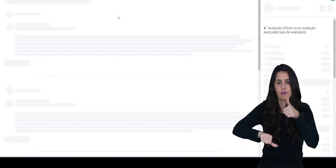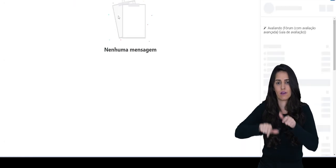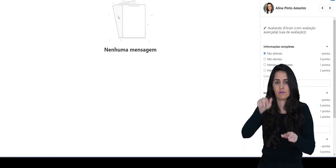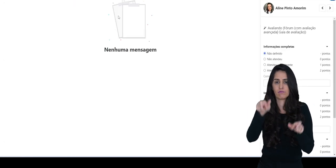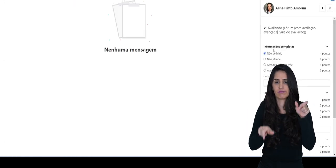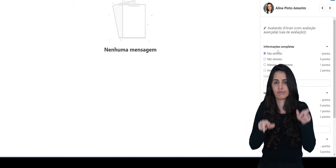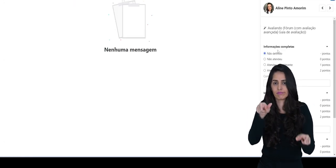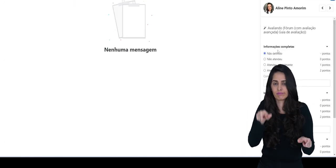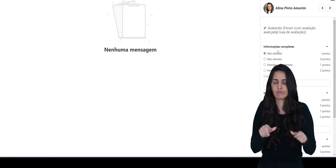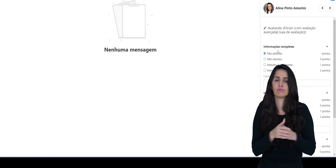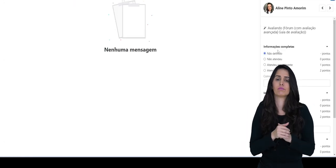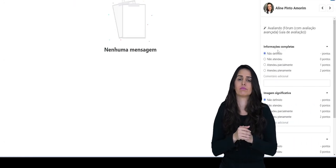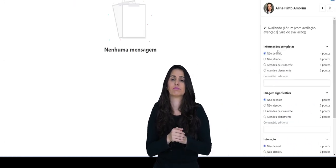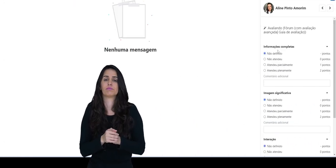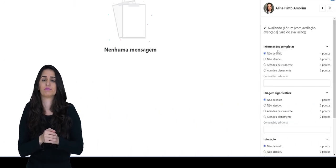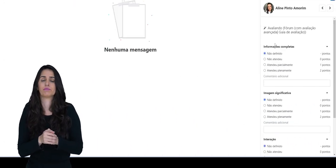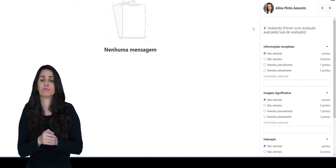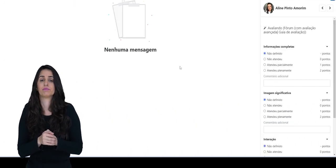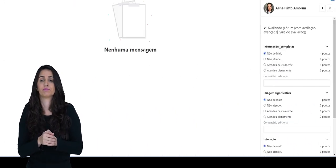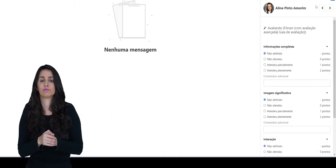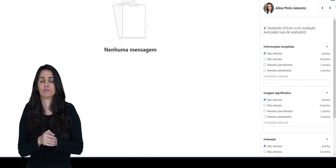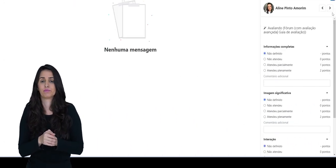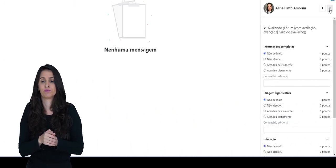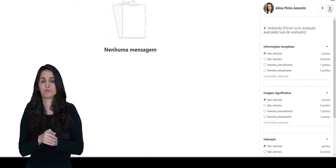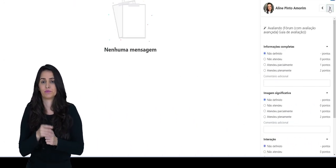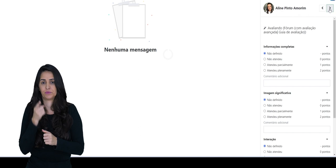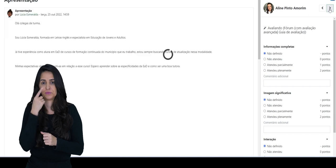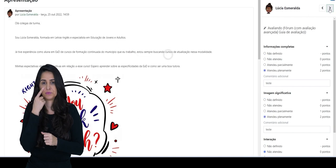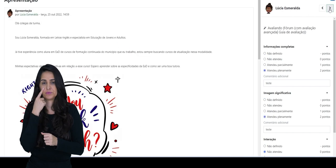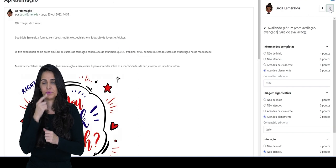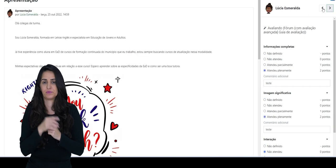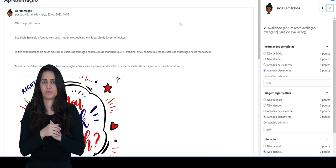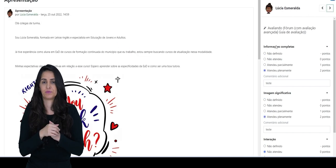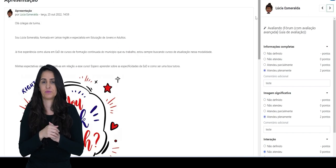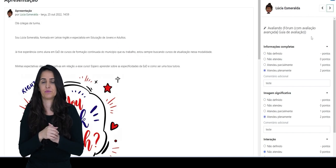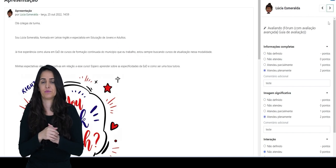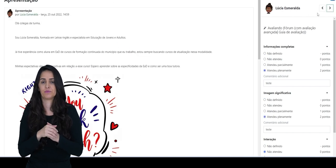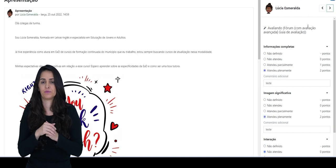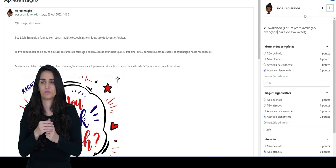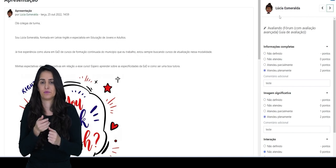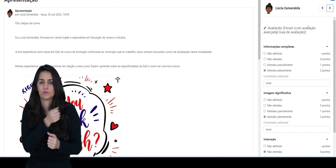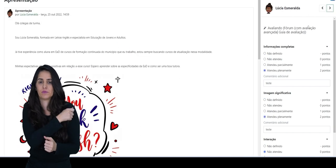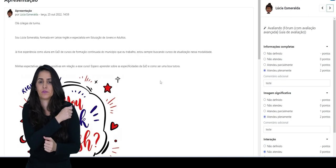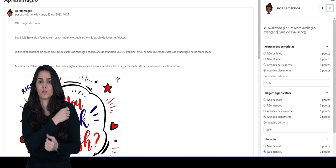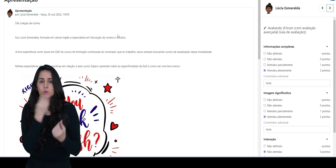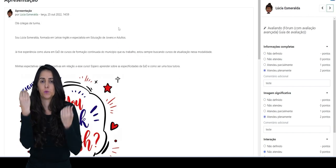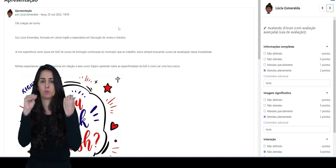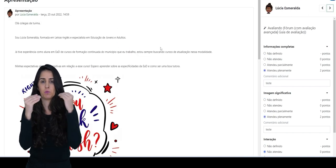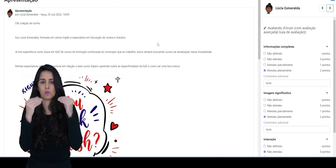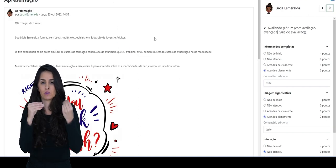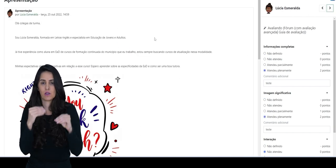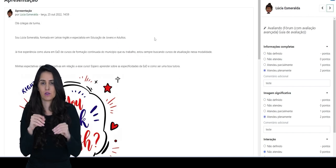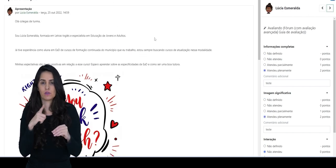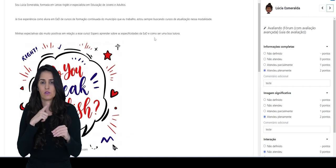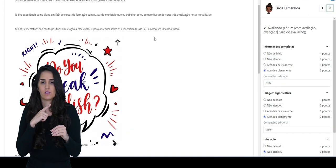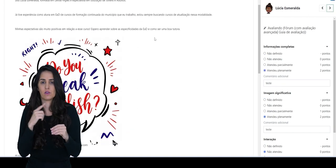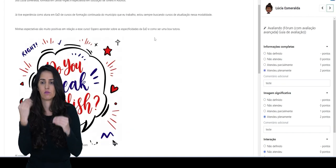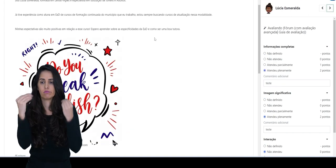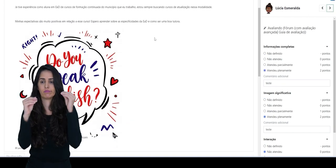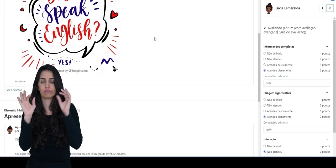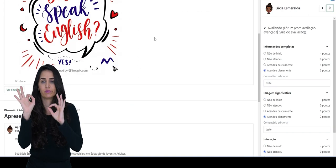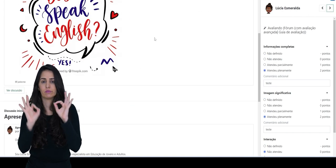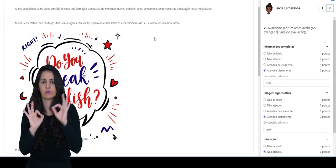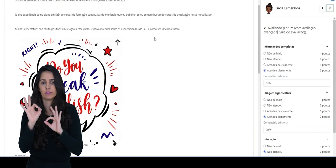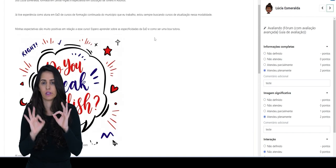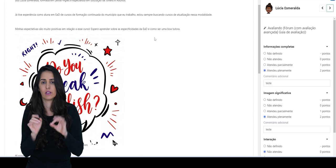usuários e aí aqui eu tenho, no caso, navegando na postagem dos estudantes, eu tenho as postagens